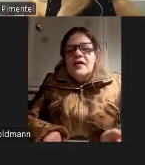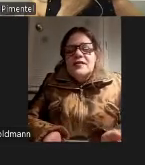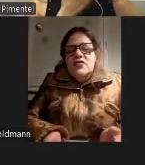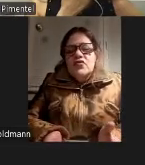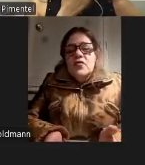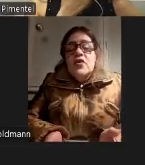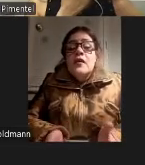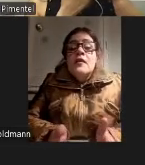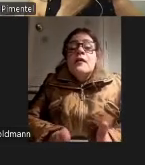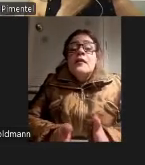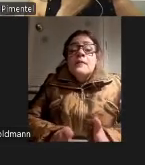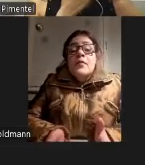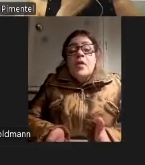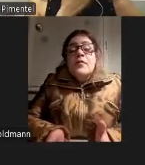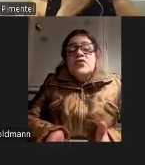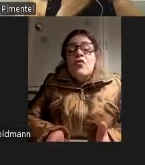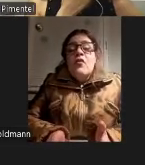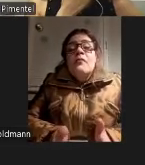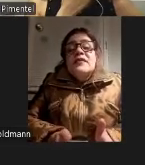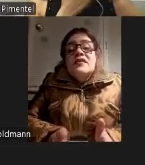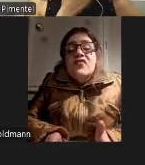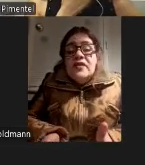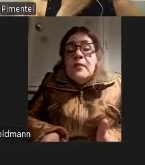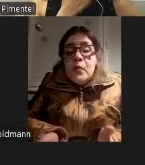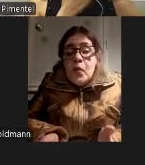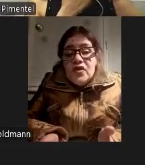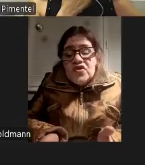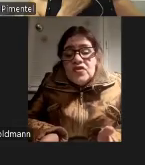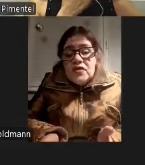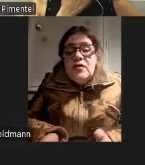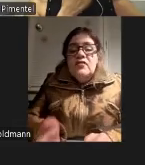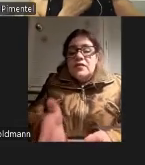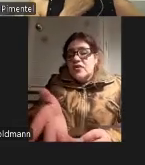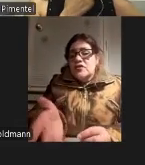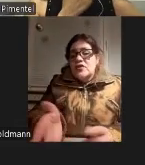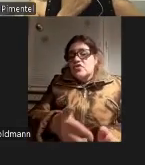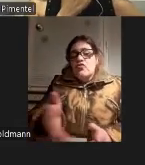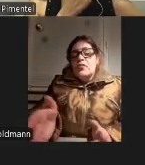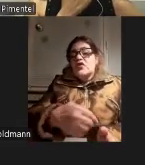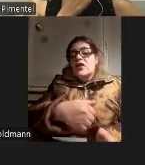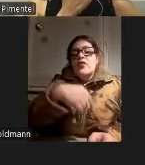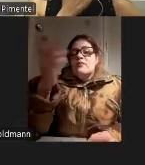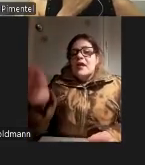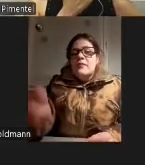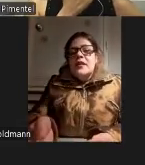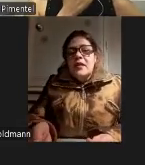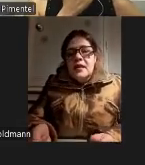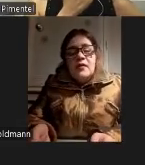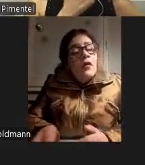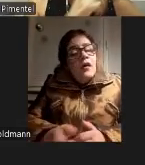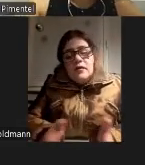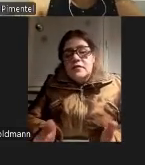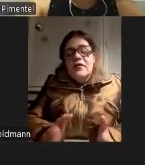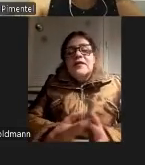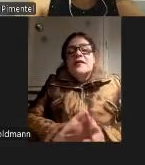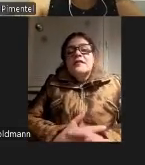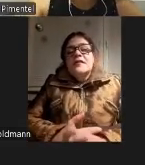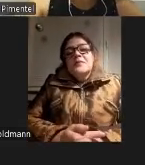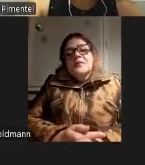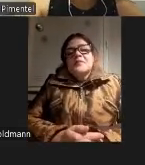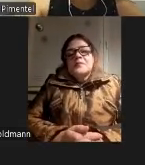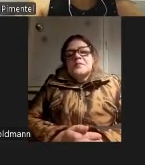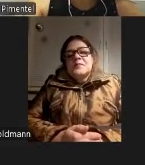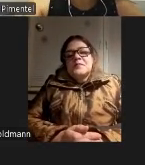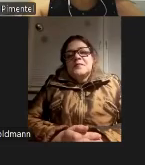de organizações ruins, promissor. Mas se for depois de um teste de Stroop, que eu já estou indo para mini mental, não